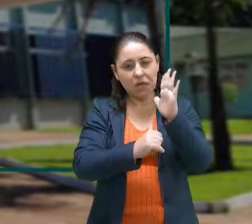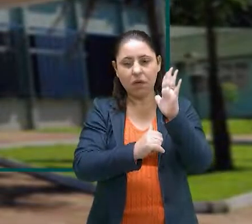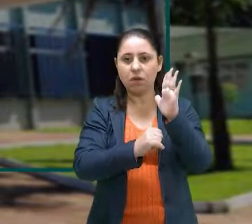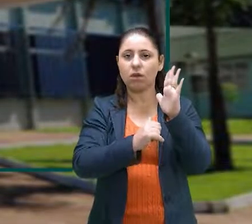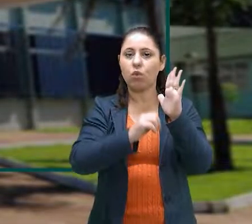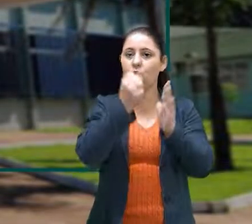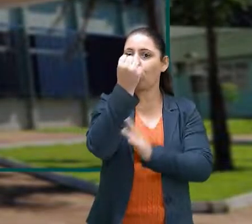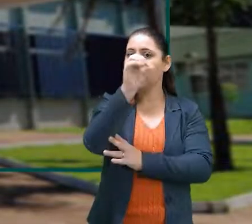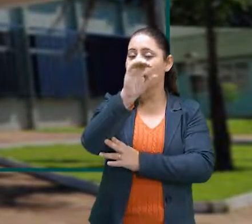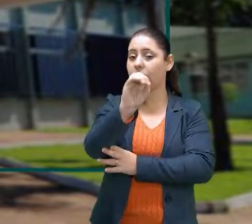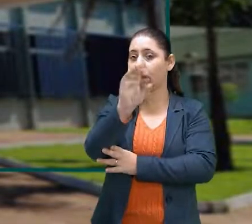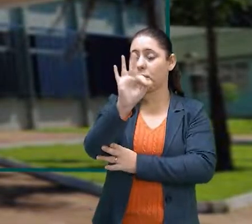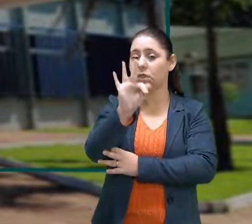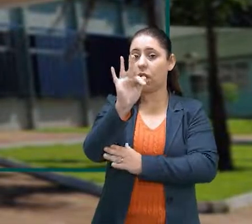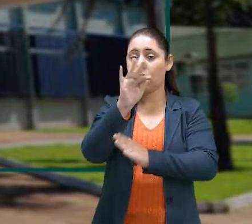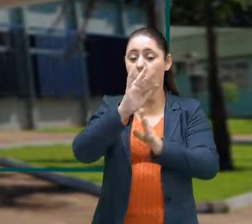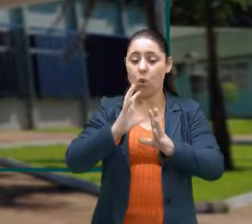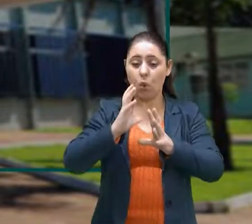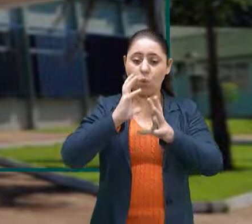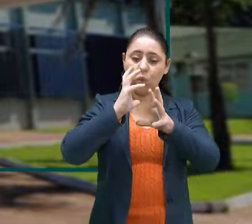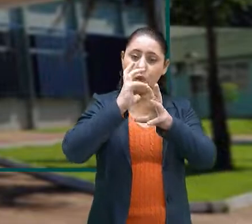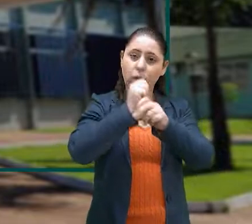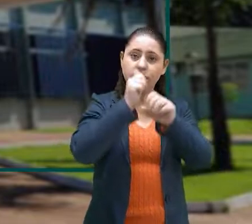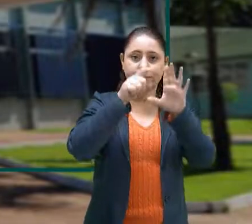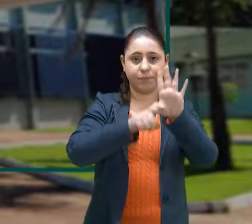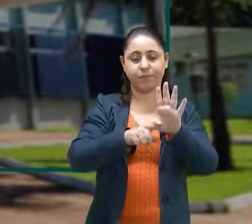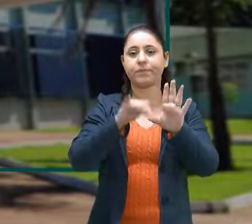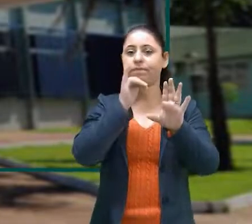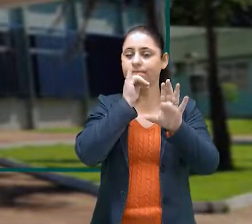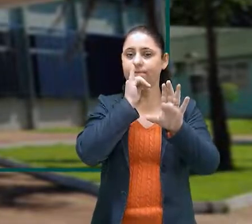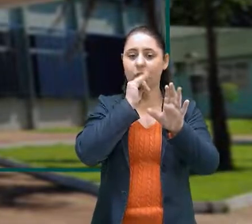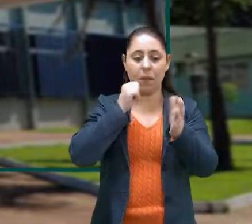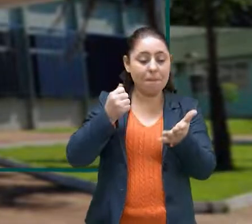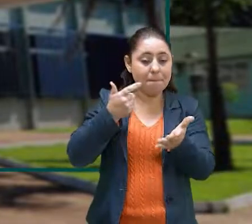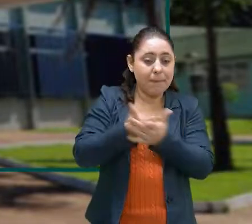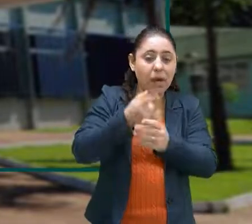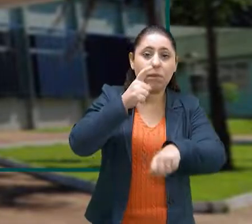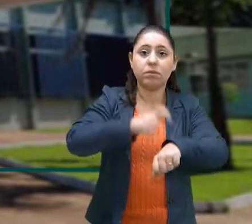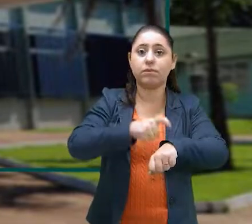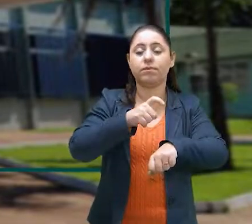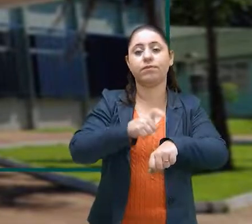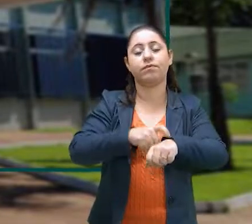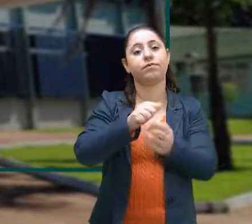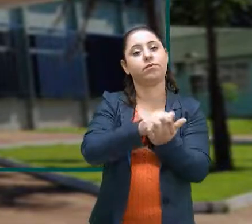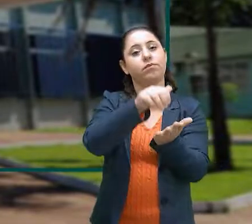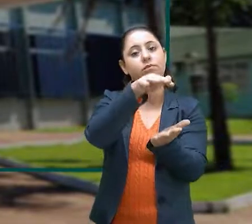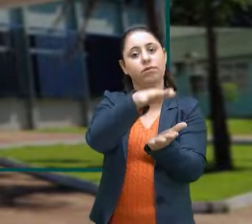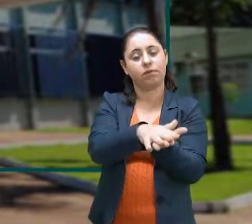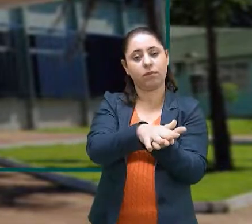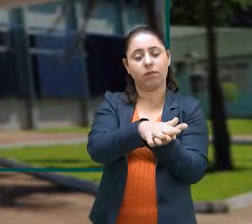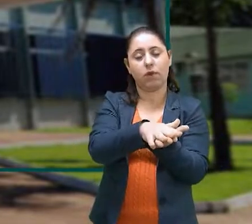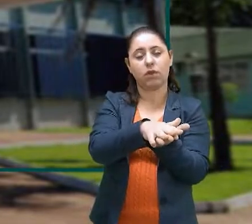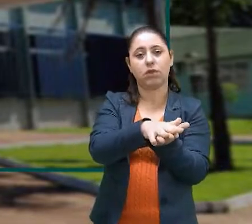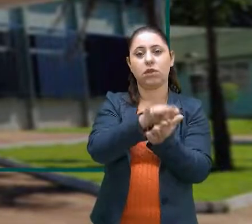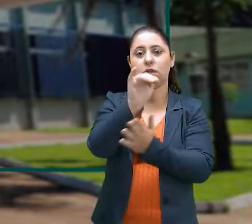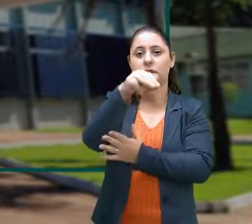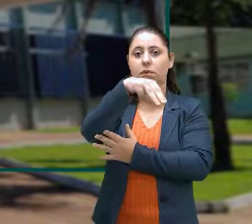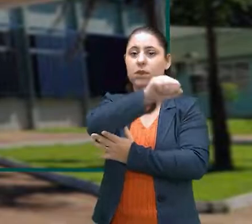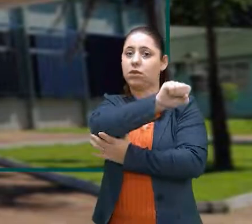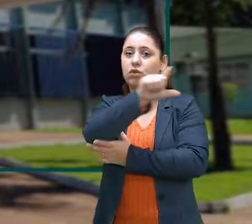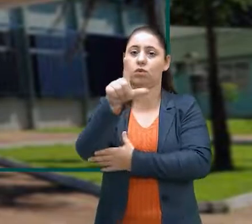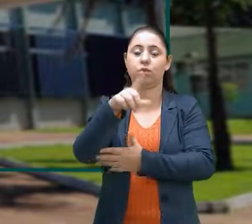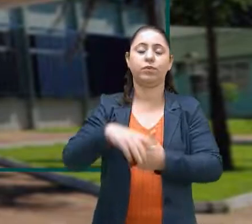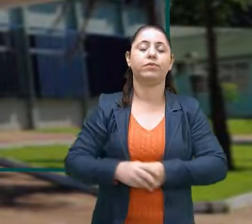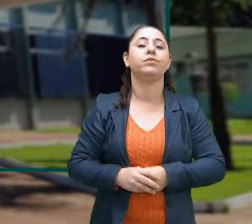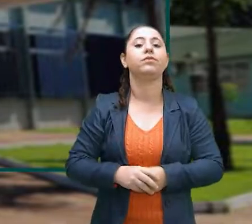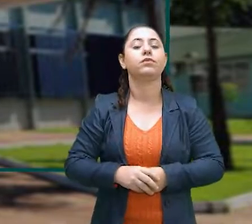chegam a 80% no valor total do débito, no caso do pagamento à vista das multas do Instituto do